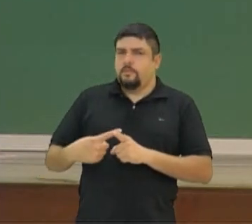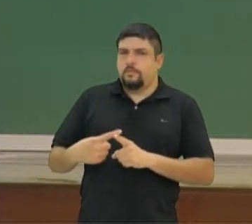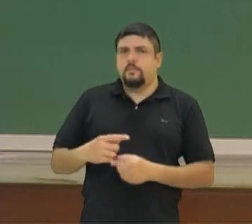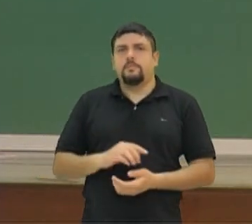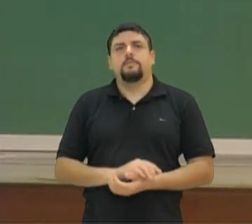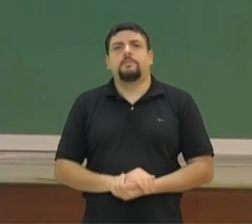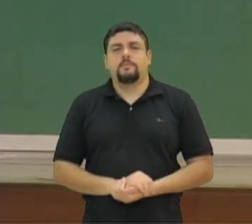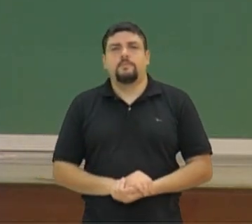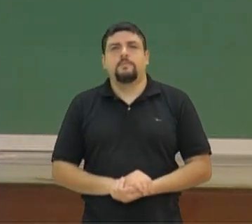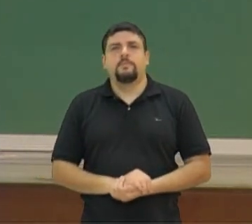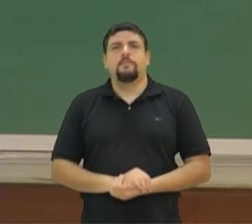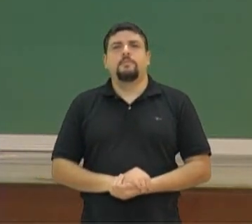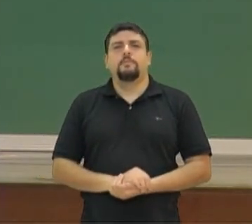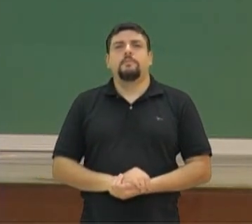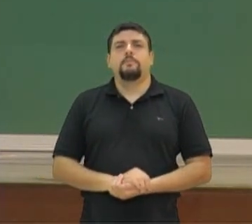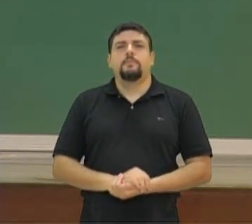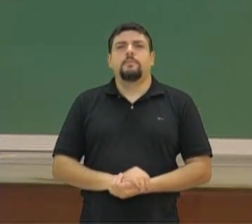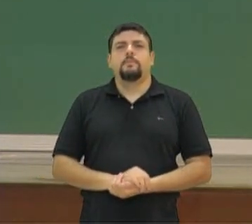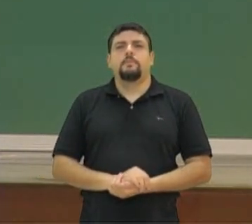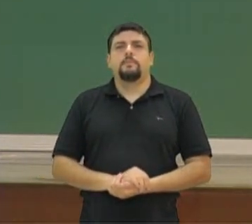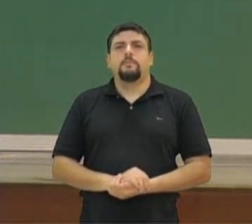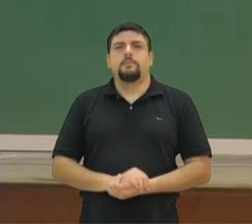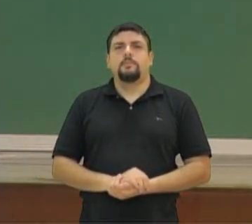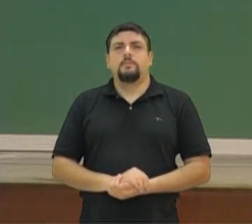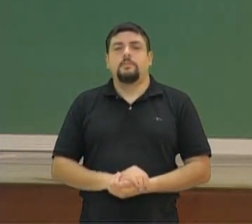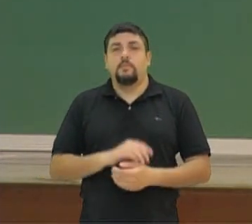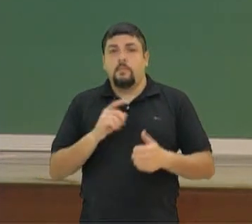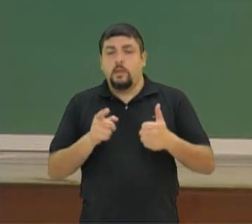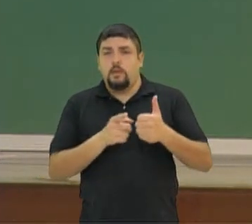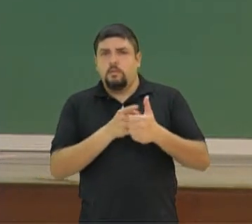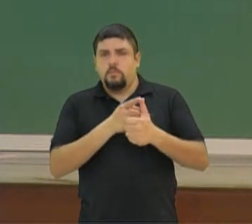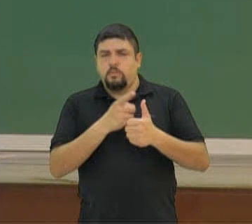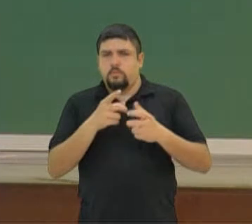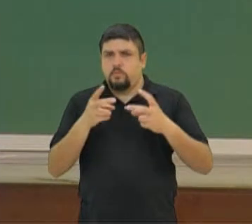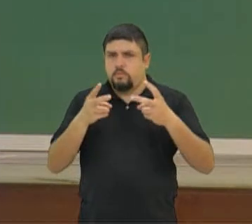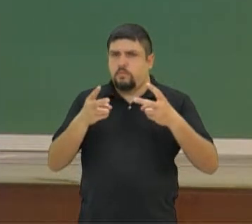nela? Vamos lá. Resolução da atividade. Primeiro observar.